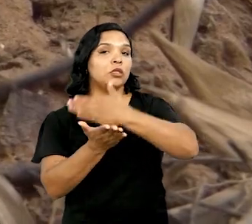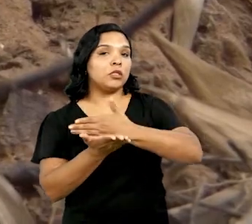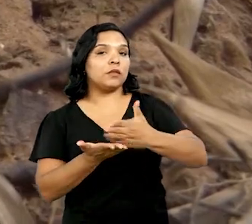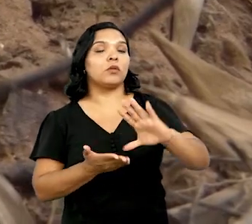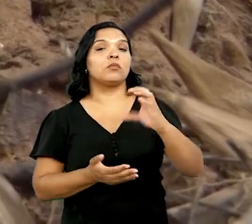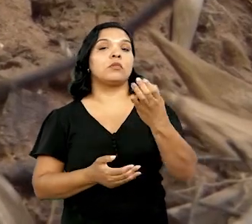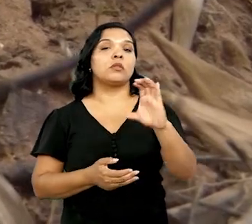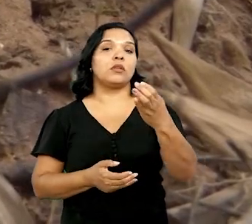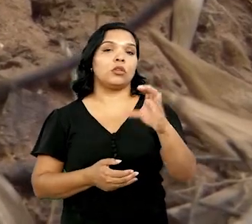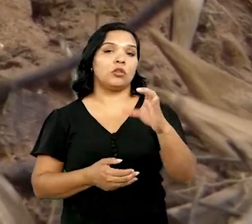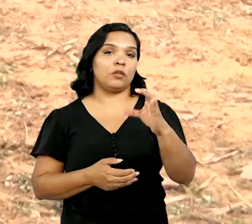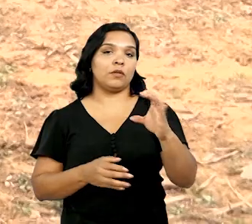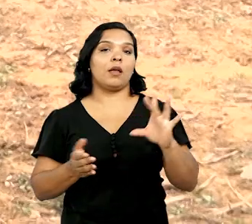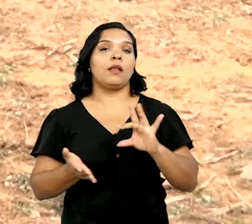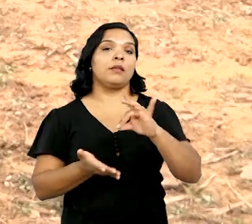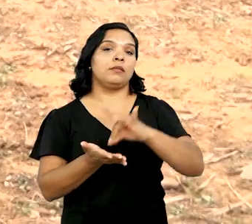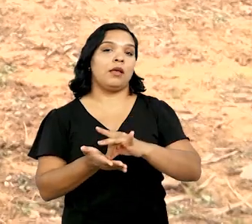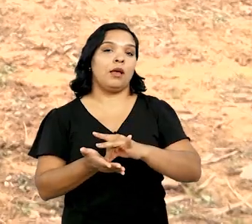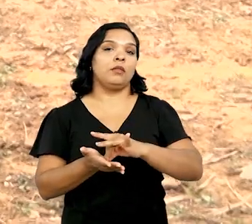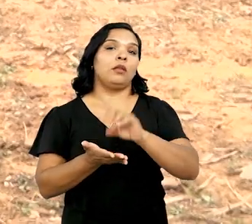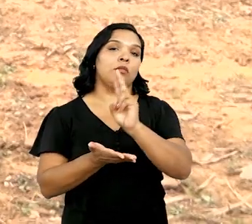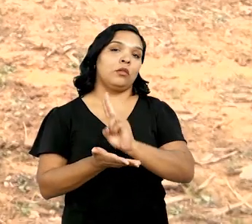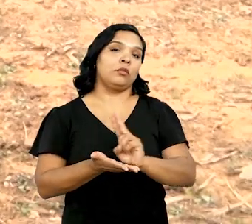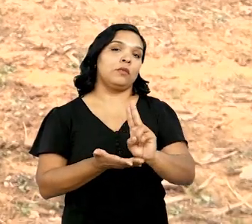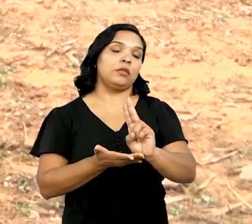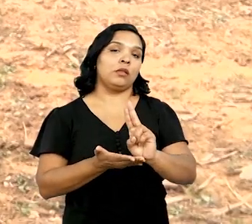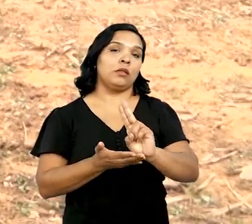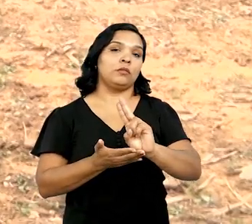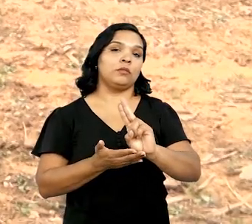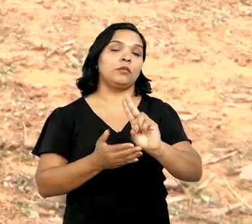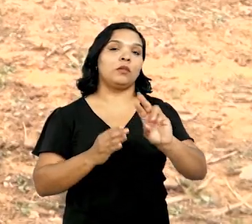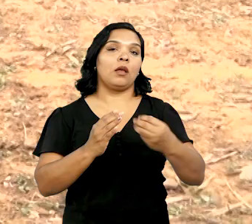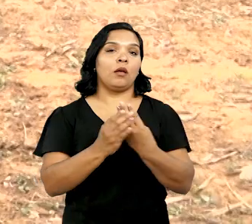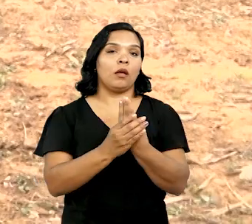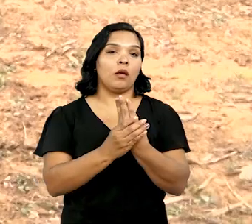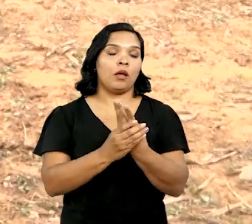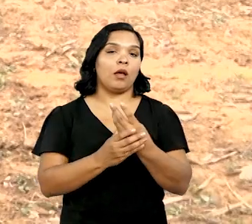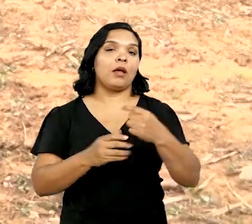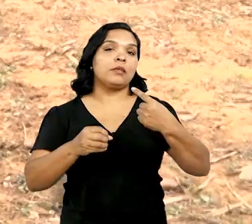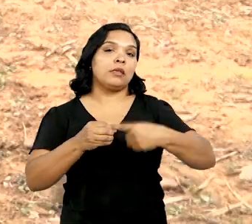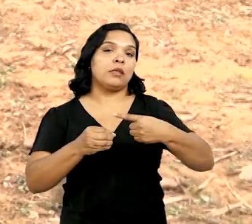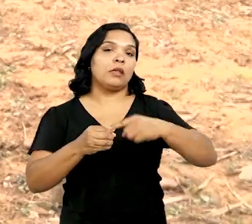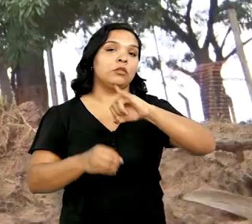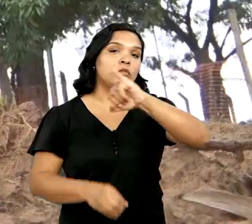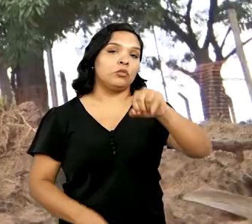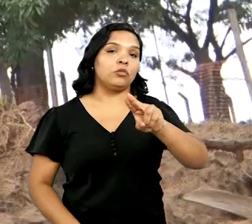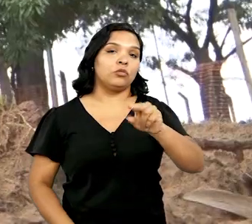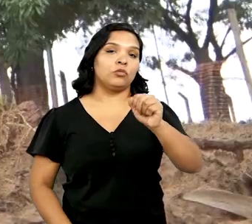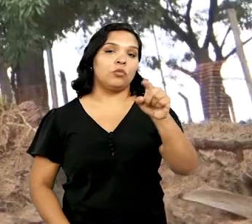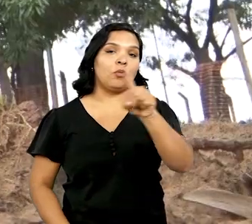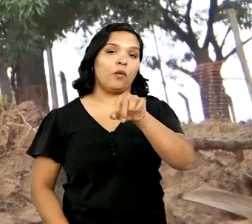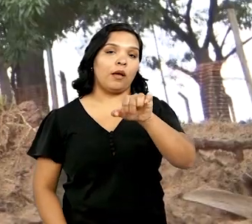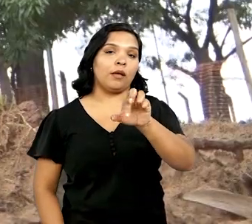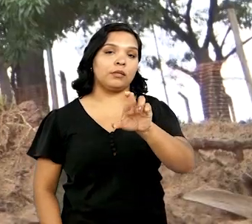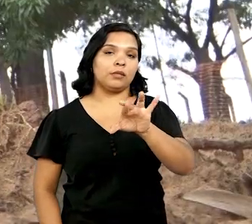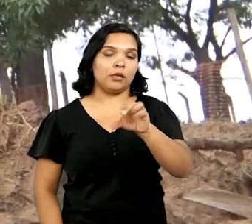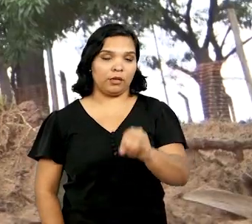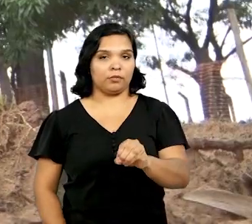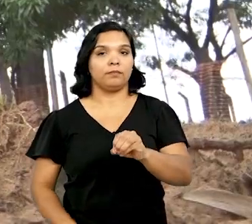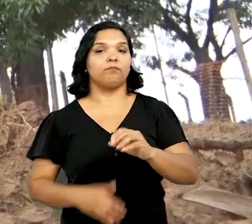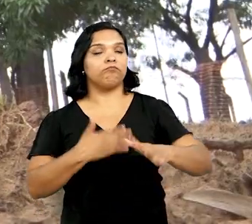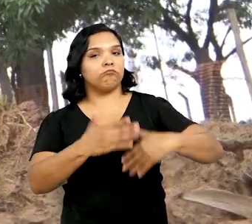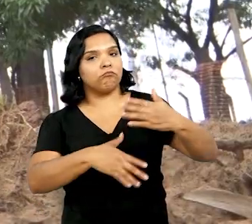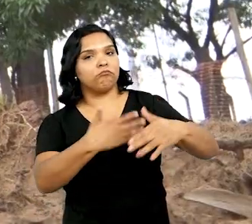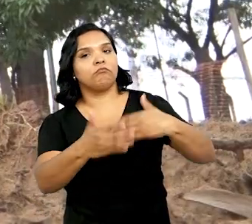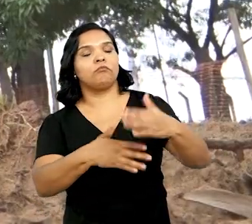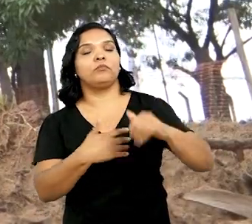de iniciação científica realizado na Universidade do Estado da Bahia, campus Juazeiro. Ao longo de um ano de